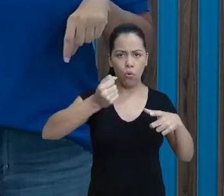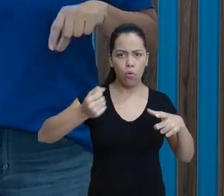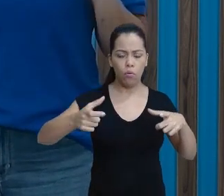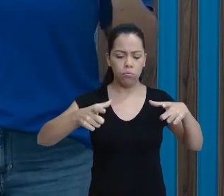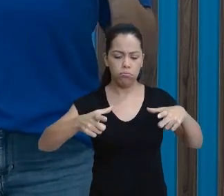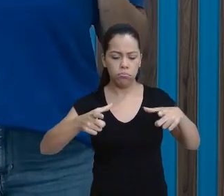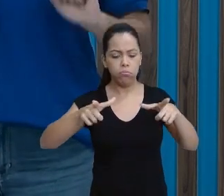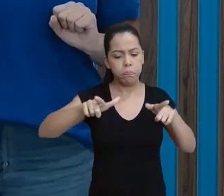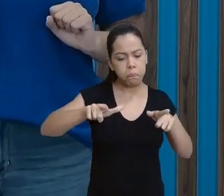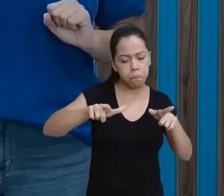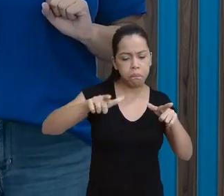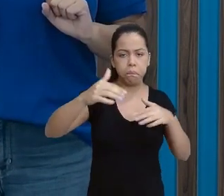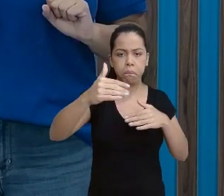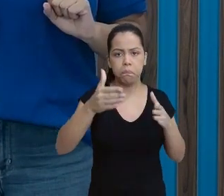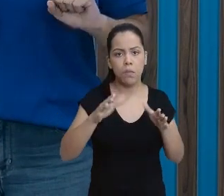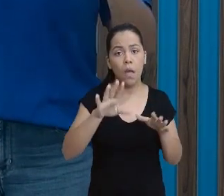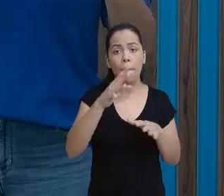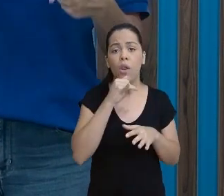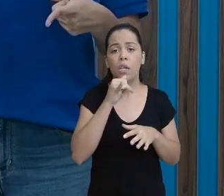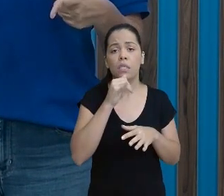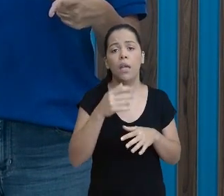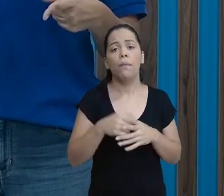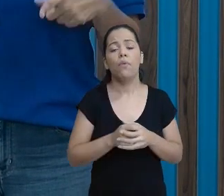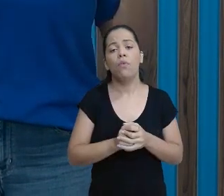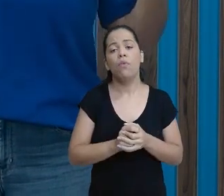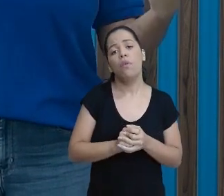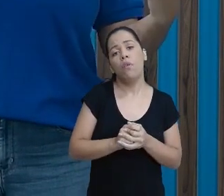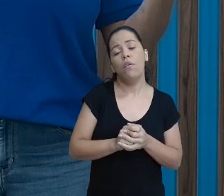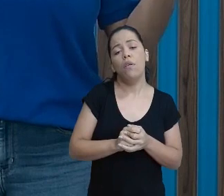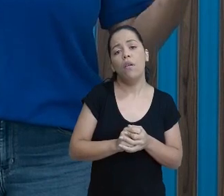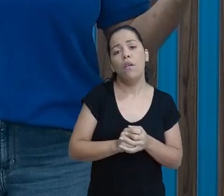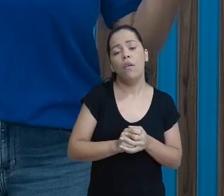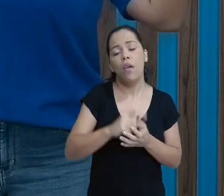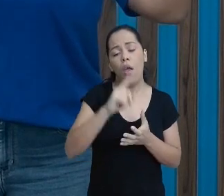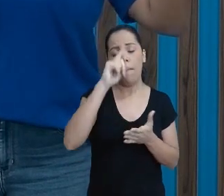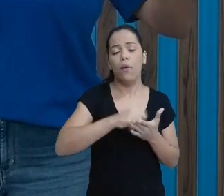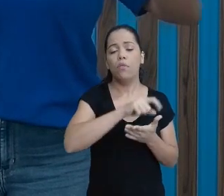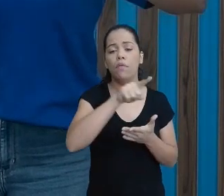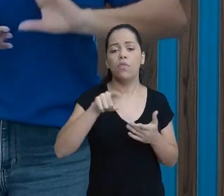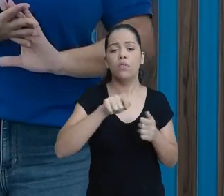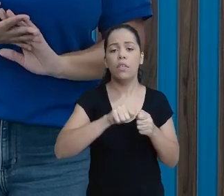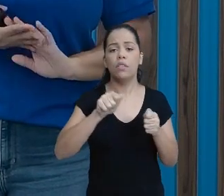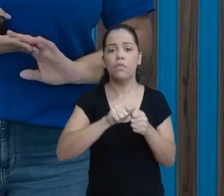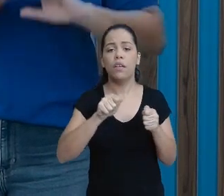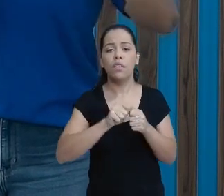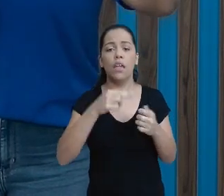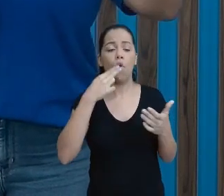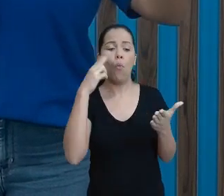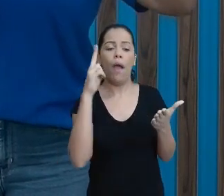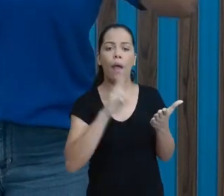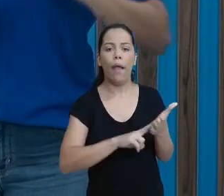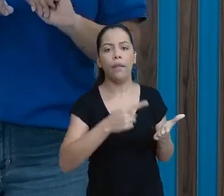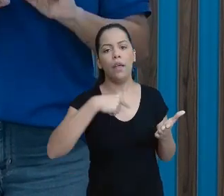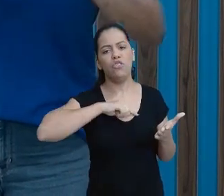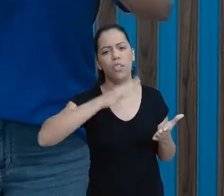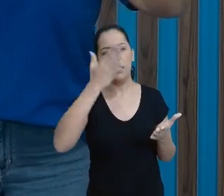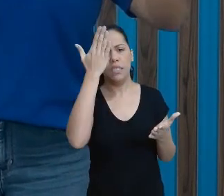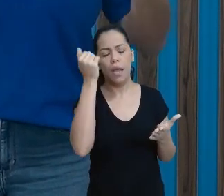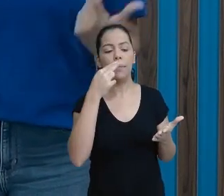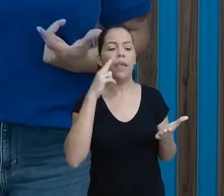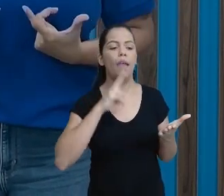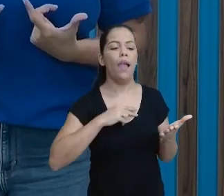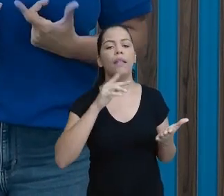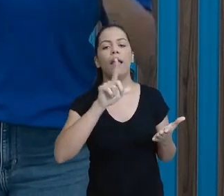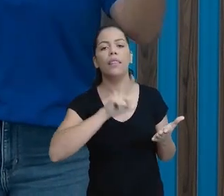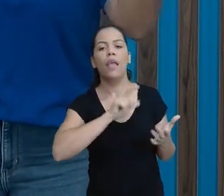gente, escrevam uma carta. Vocês sabem que a carta tem um destinatário, tem data, tem o